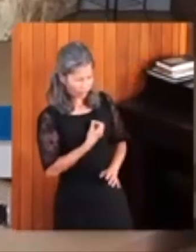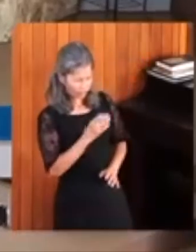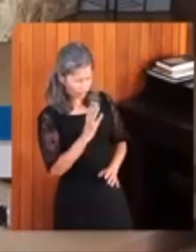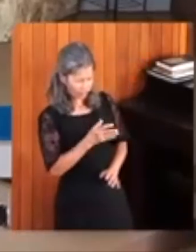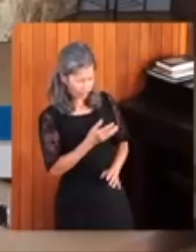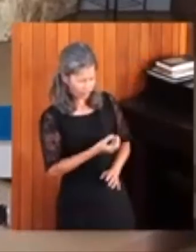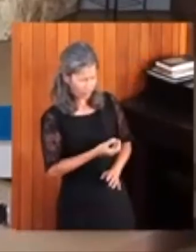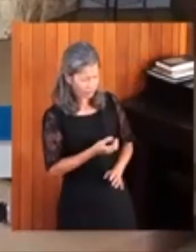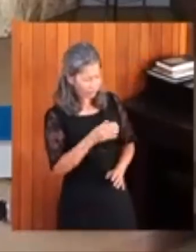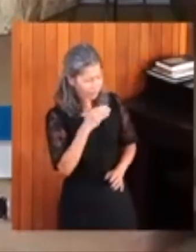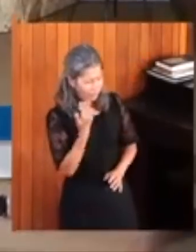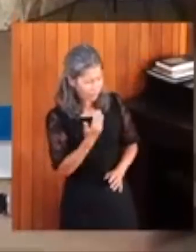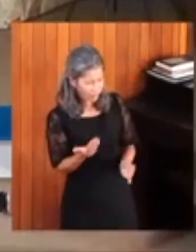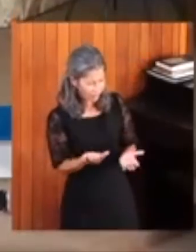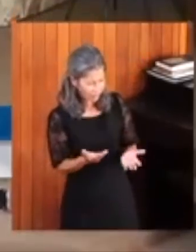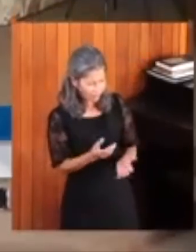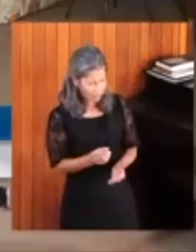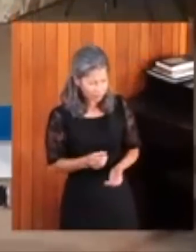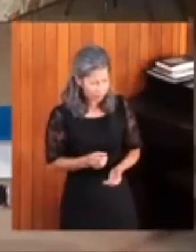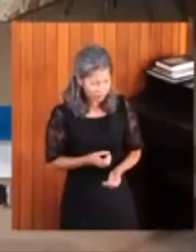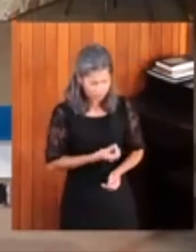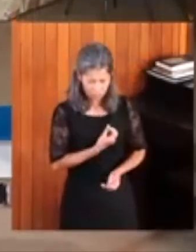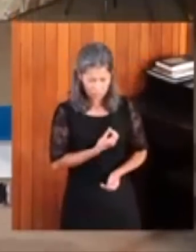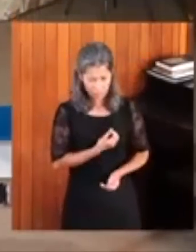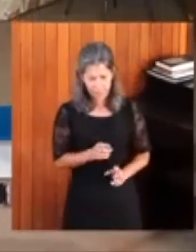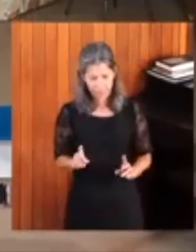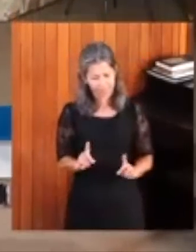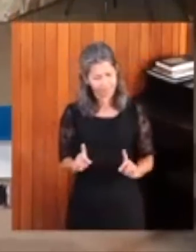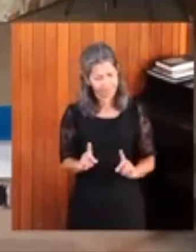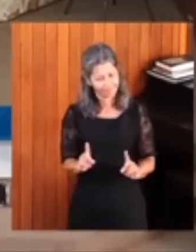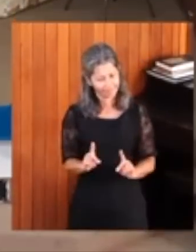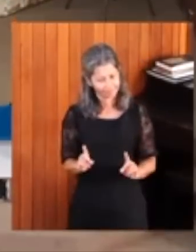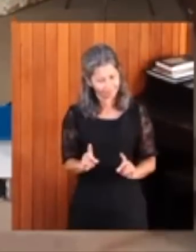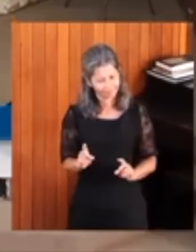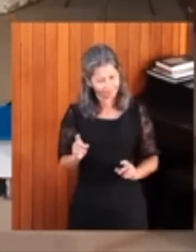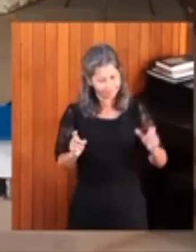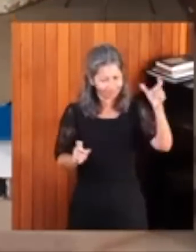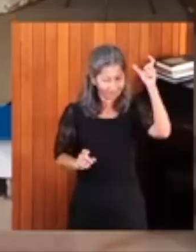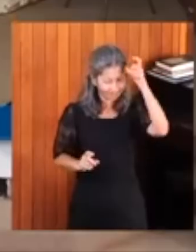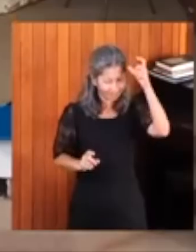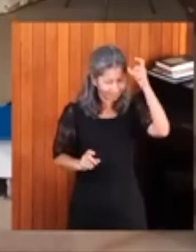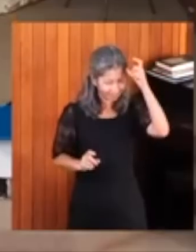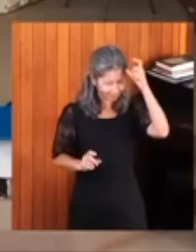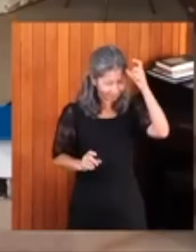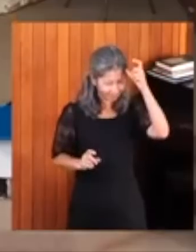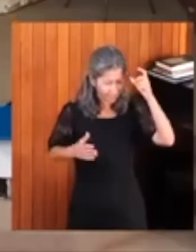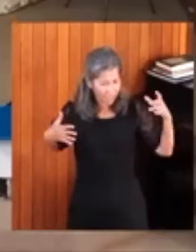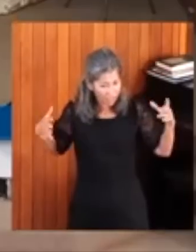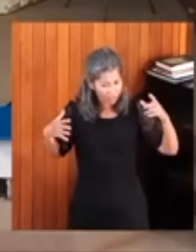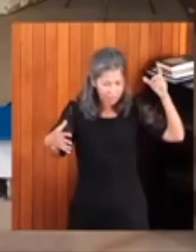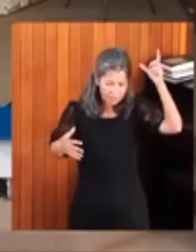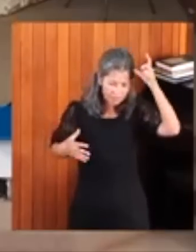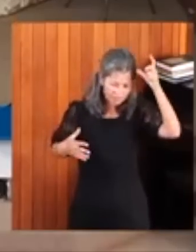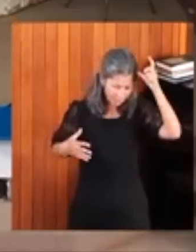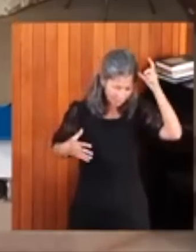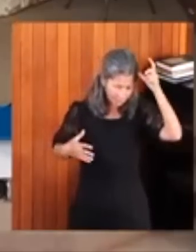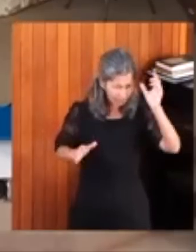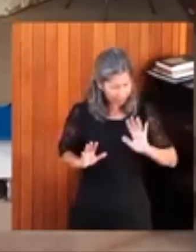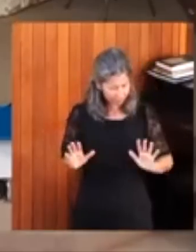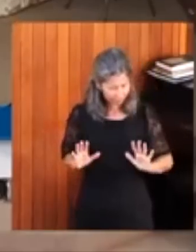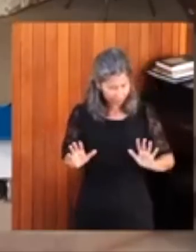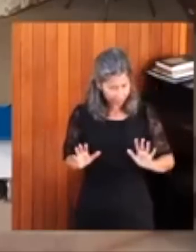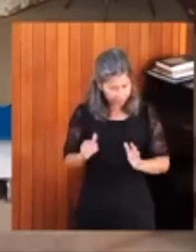espíritos demoníacos que aparecem em Apocalipse 16. Né? Então aquelas almas não podem ser pessoas que estão vivas debaixo de um altar clamando, porque